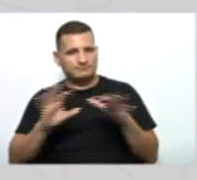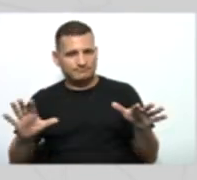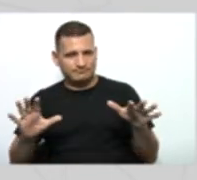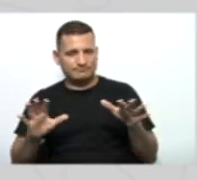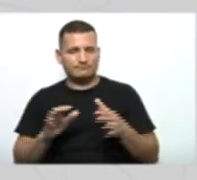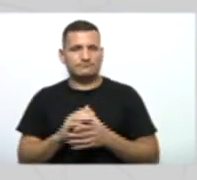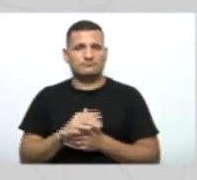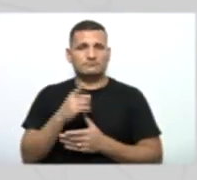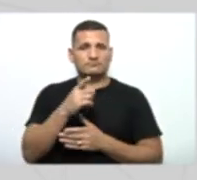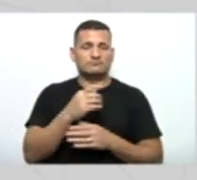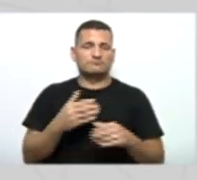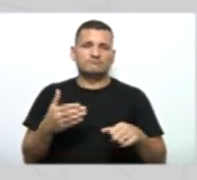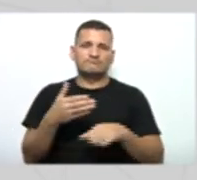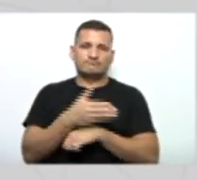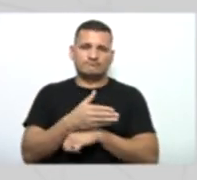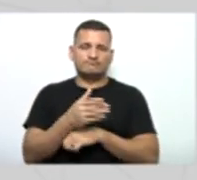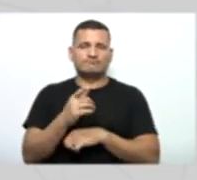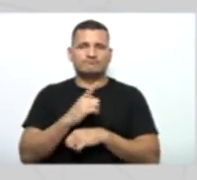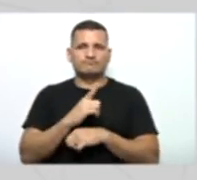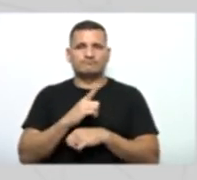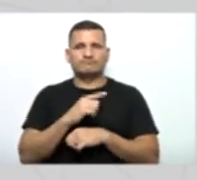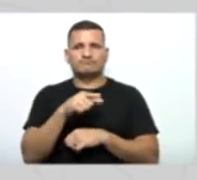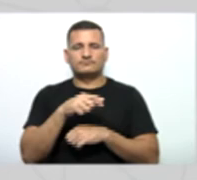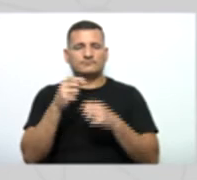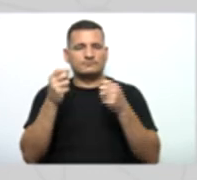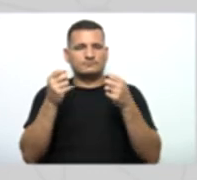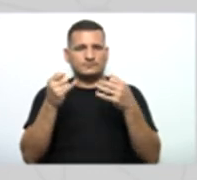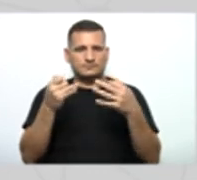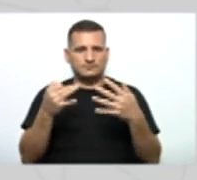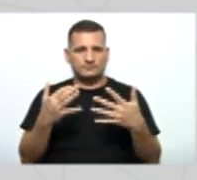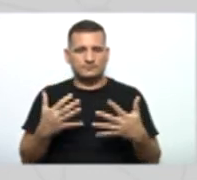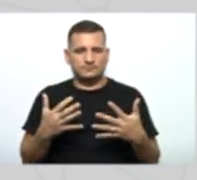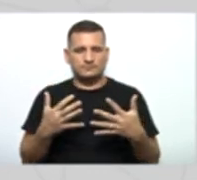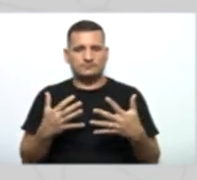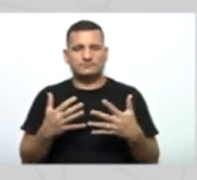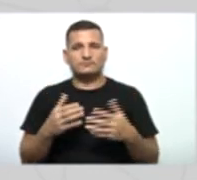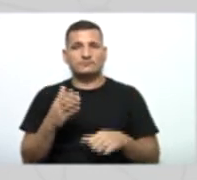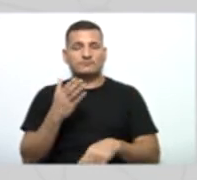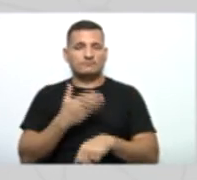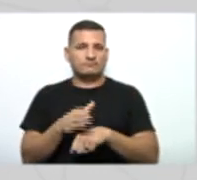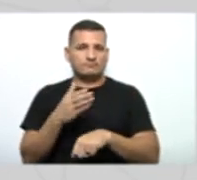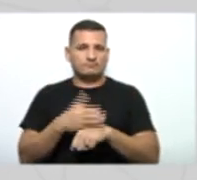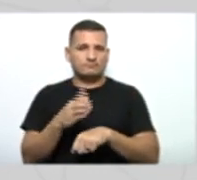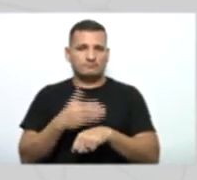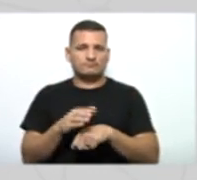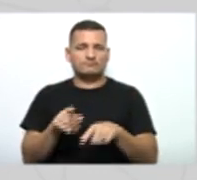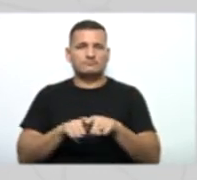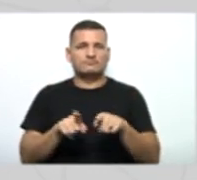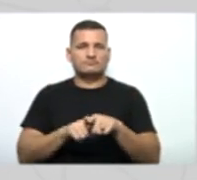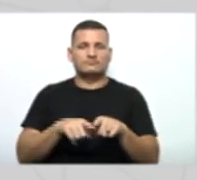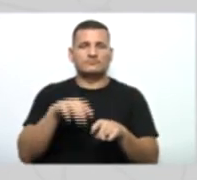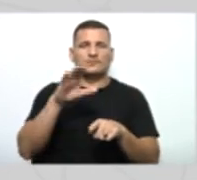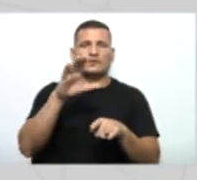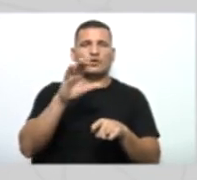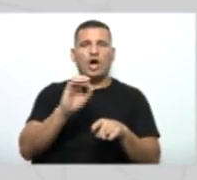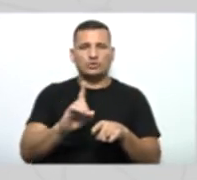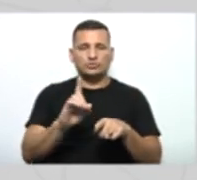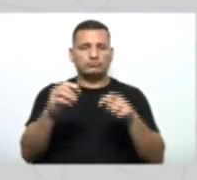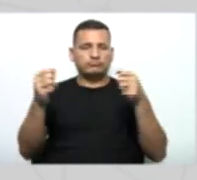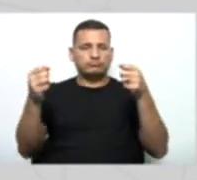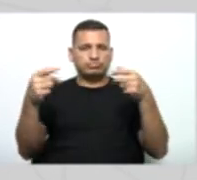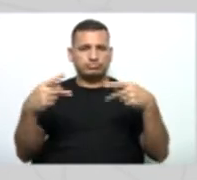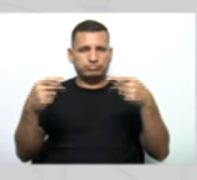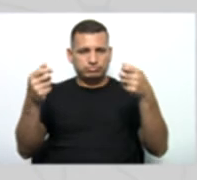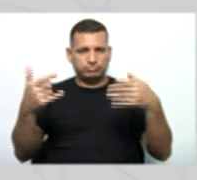vão ter acesso a essa explicação já prática, né, de um código em execução sobre esse conteúdo